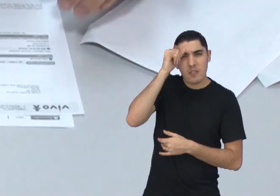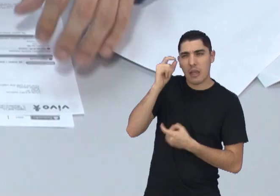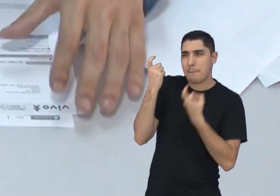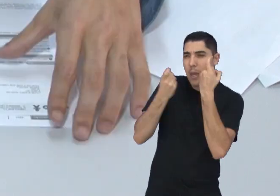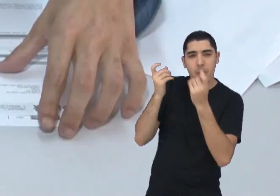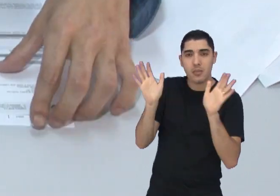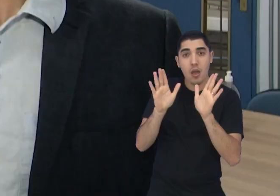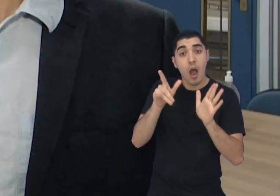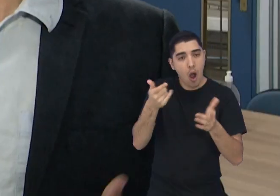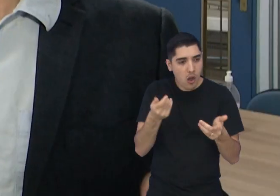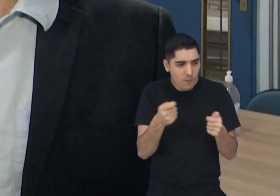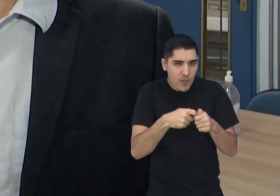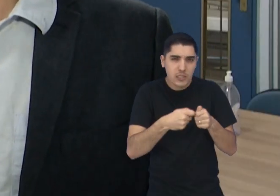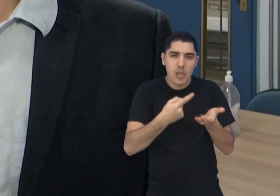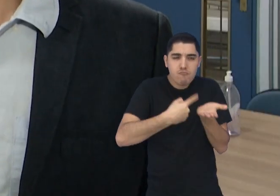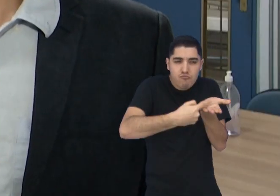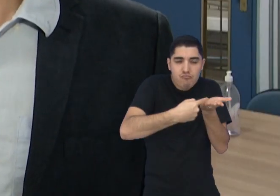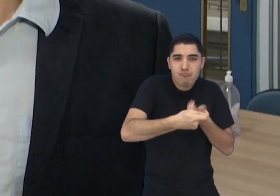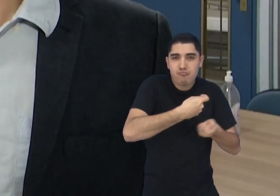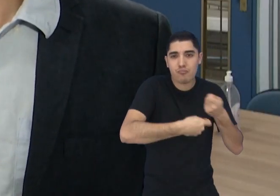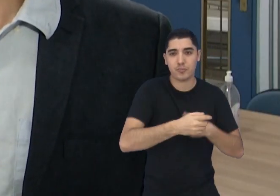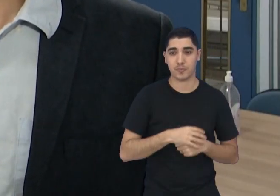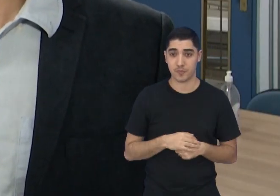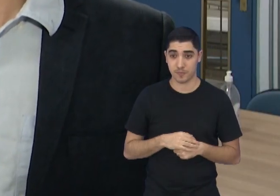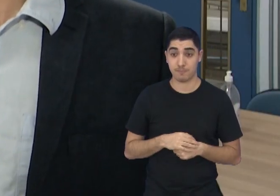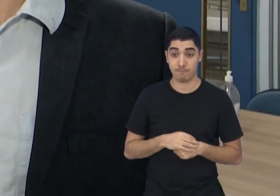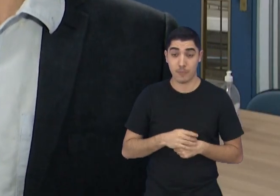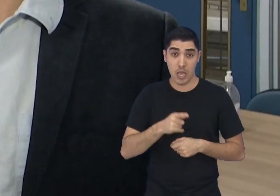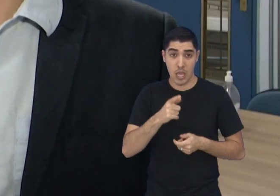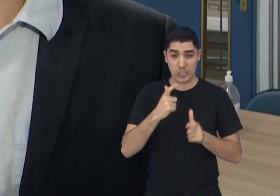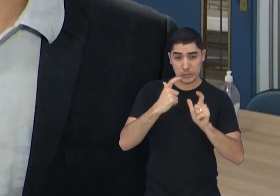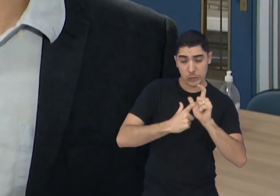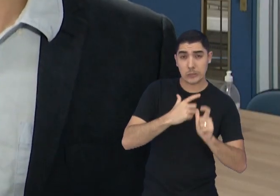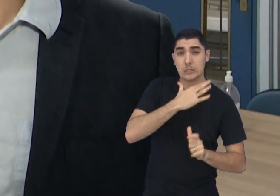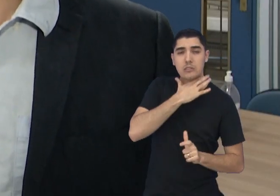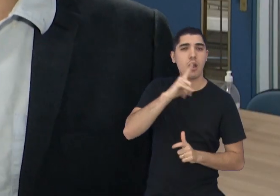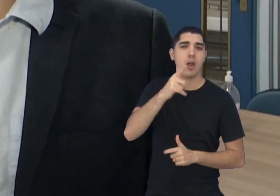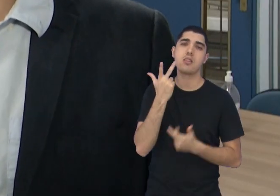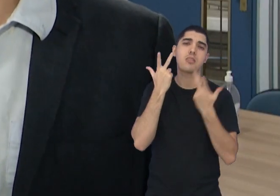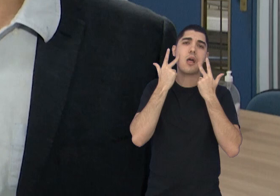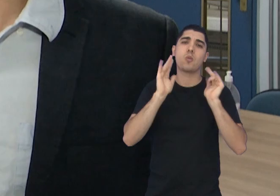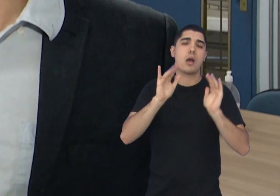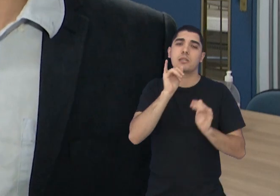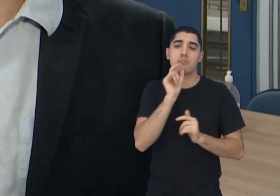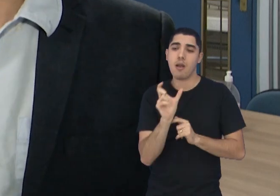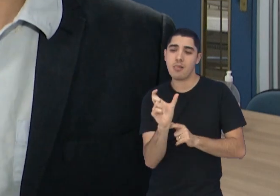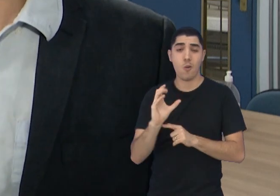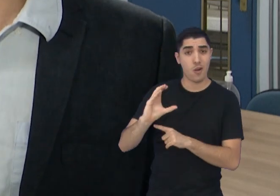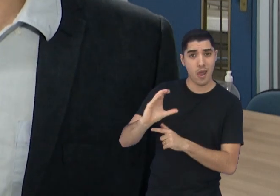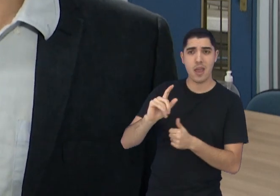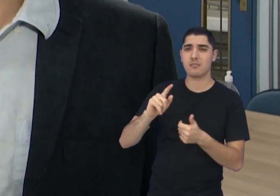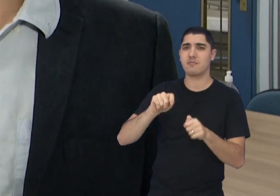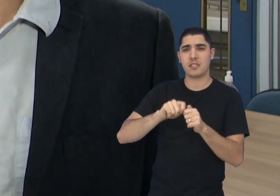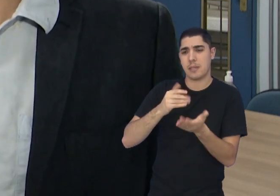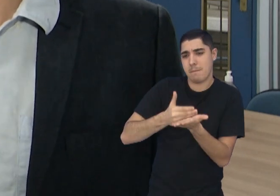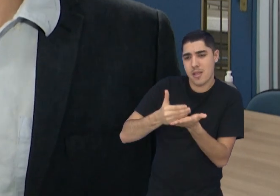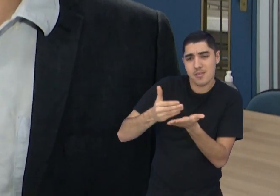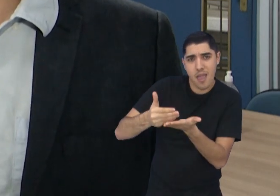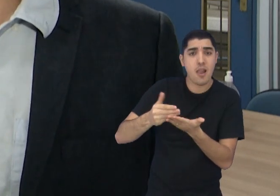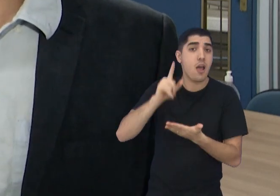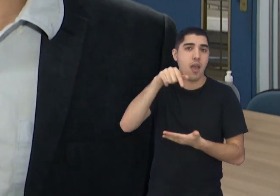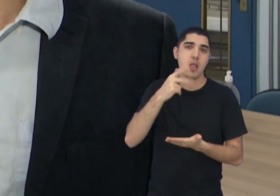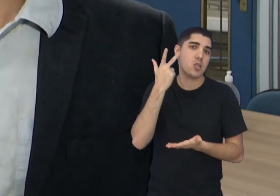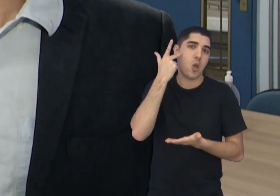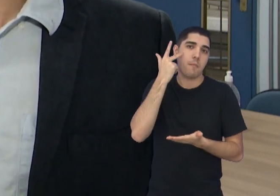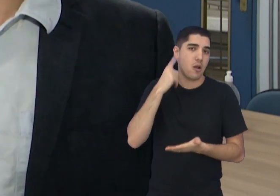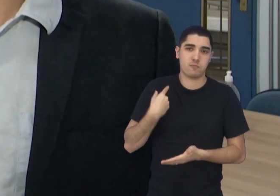renegociar as dívidas. O endividamento é uma coisa natural, assim, você tomar crédito, tanto o cartão de crédito, quanto parcelar, quanto o financiamento imobiliário faz parte da